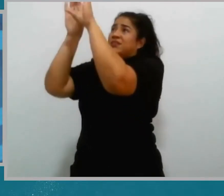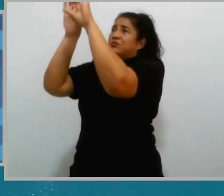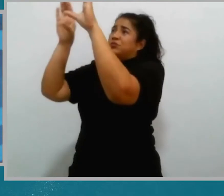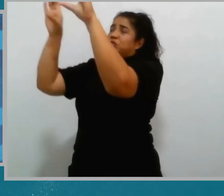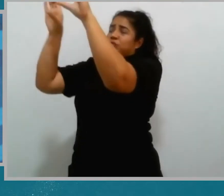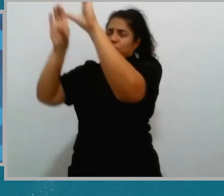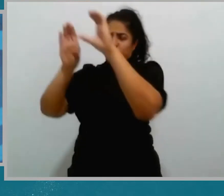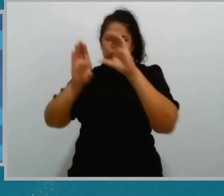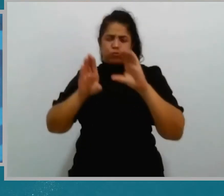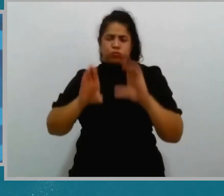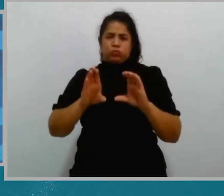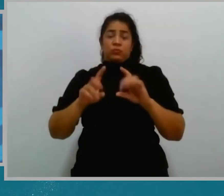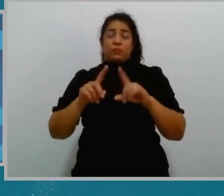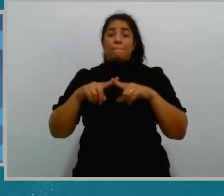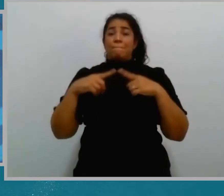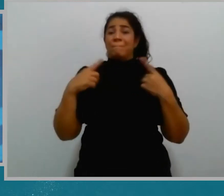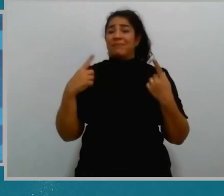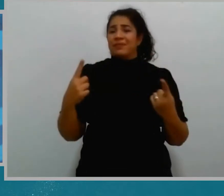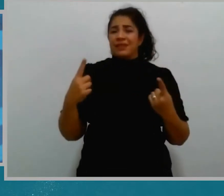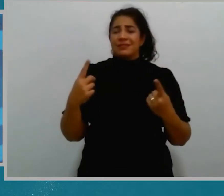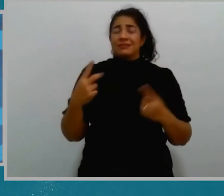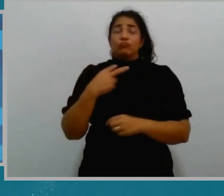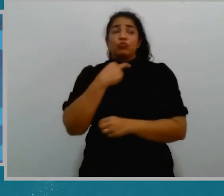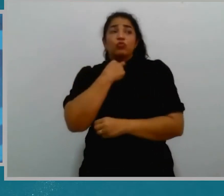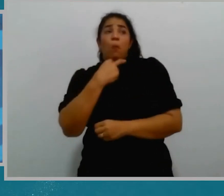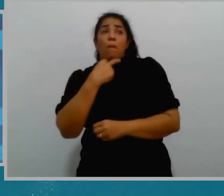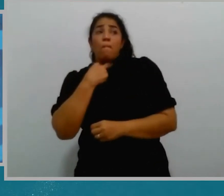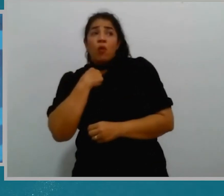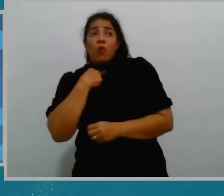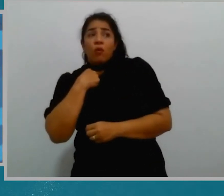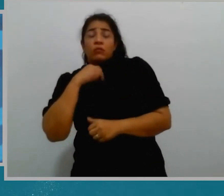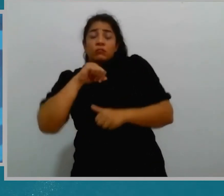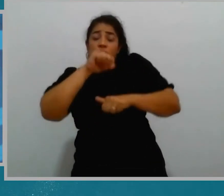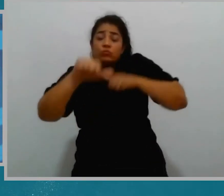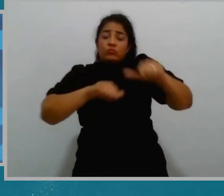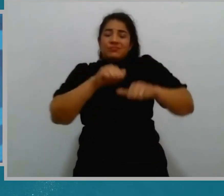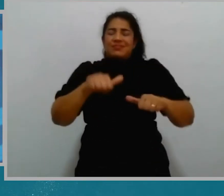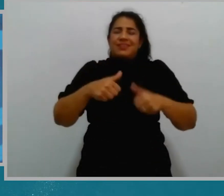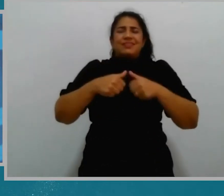terra. Está chegando o reino dos céus.